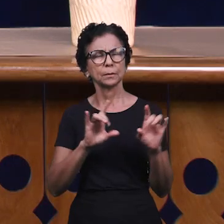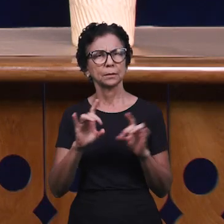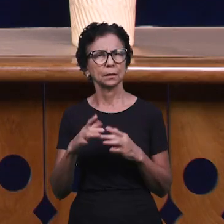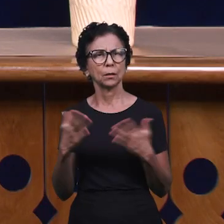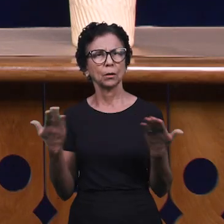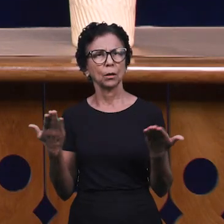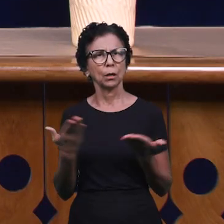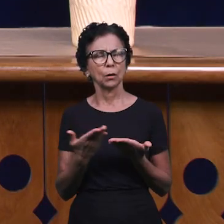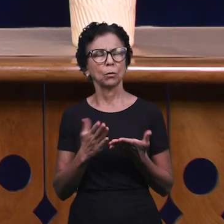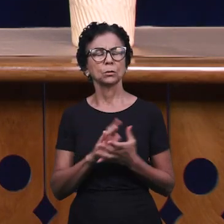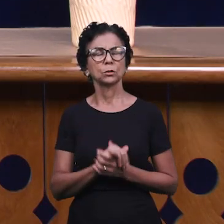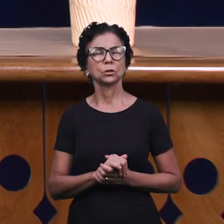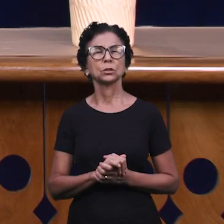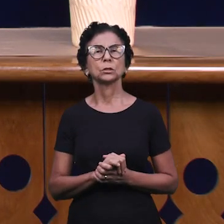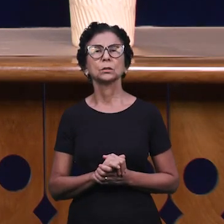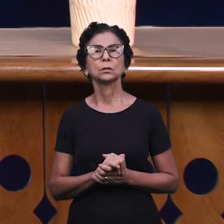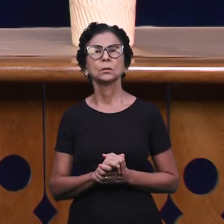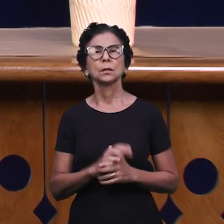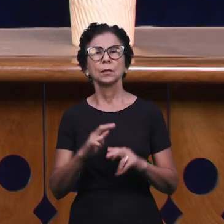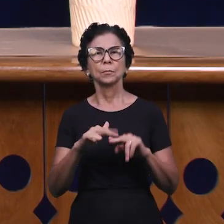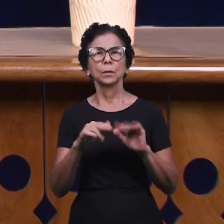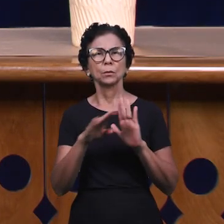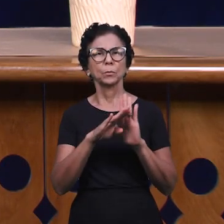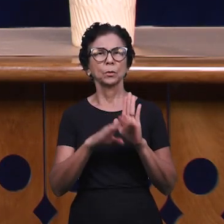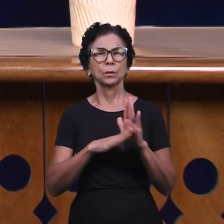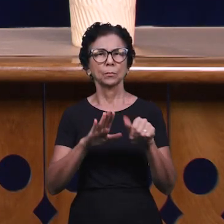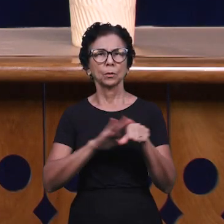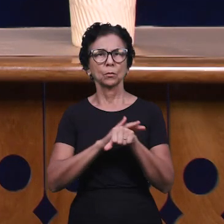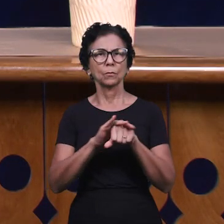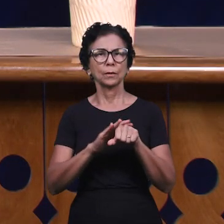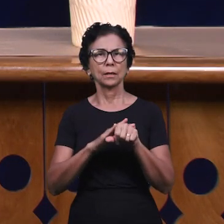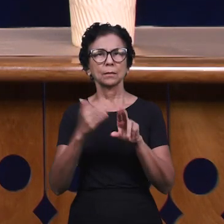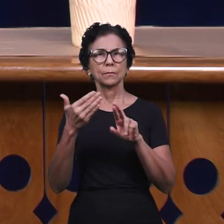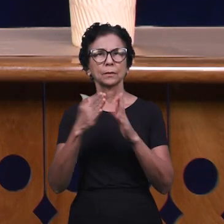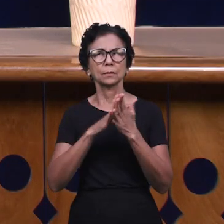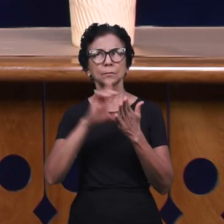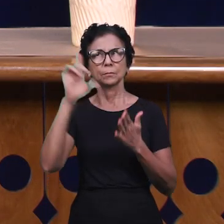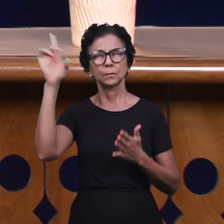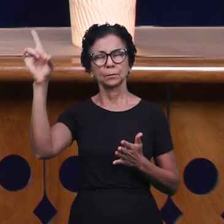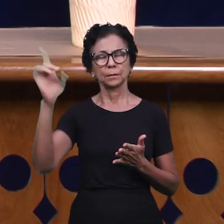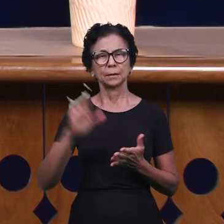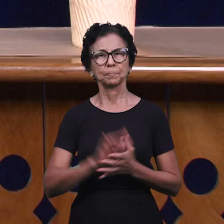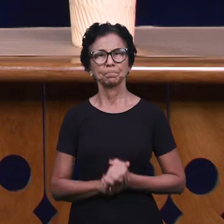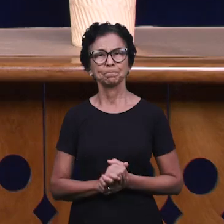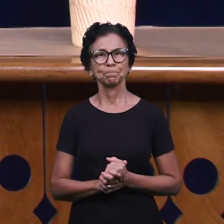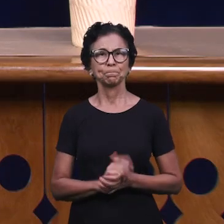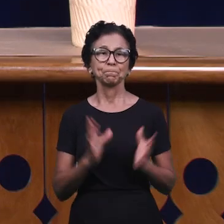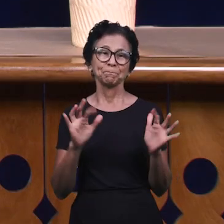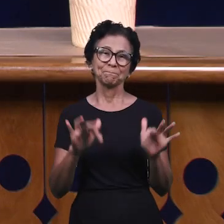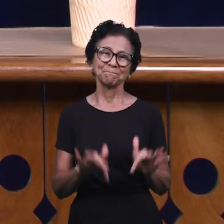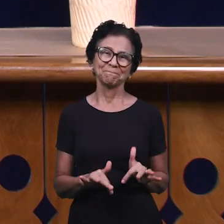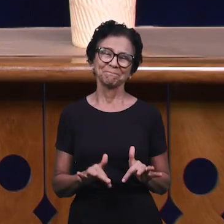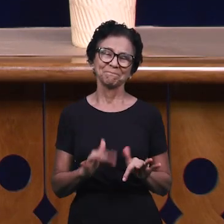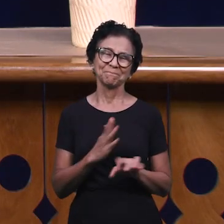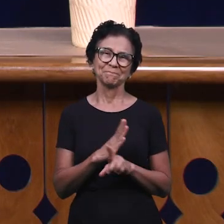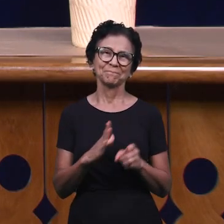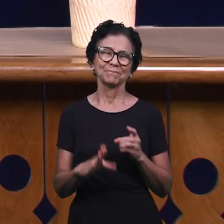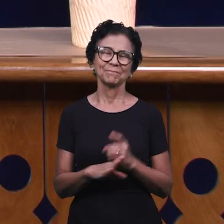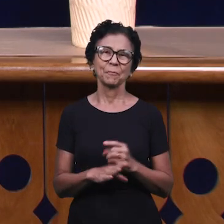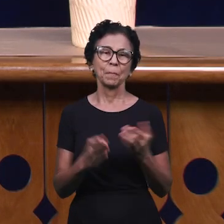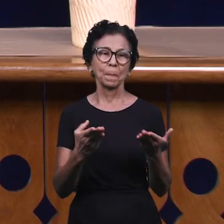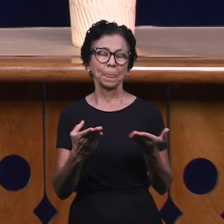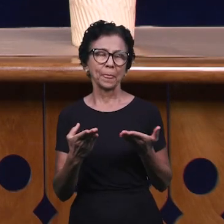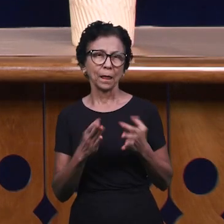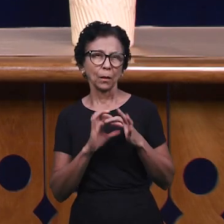através do programa Conversas Bíblicas. O nosso culto está chegando ao fim. Eu convido você a fechar os seus